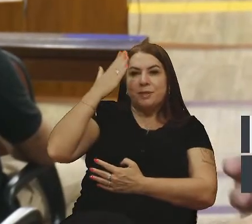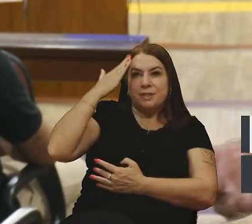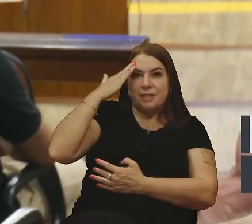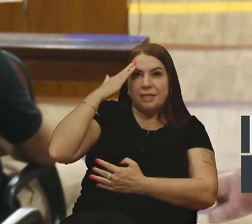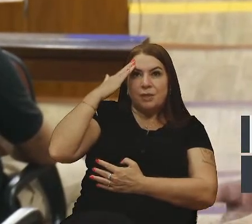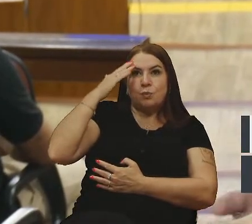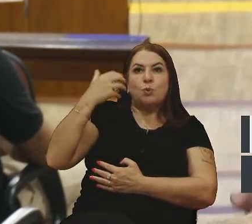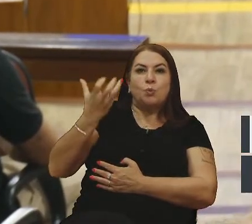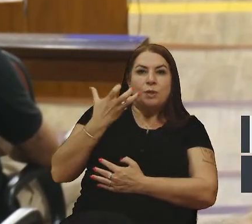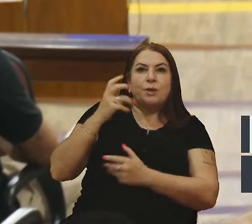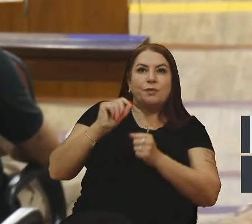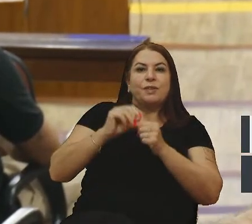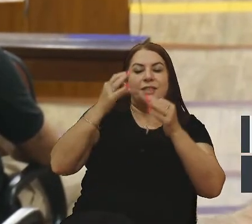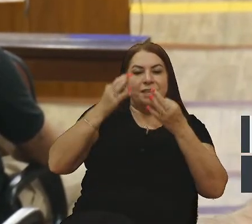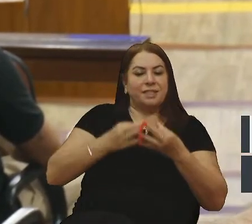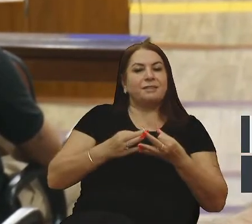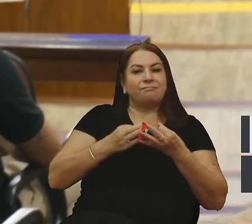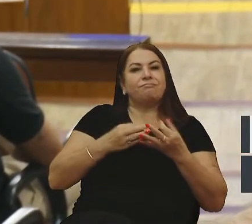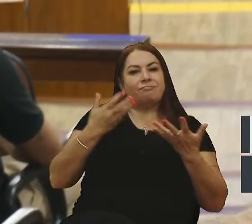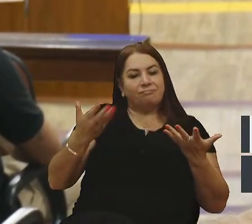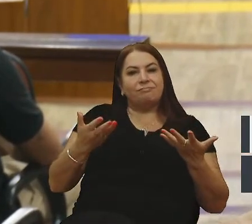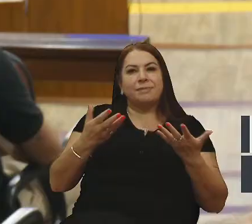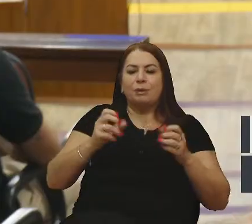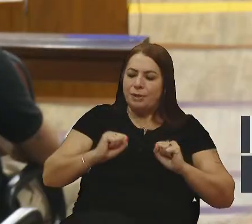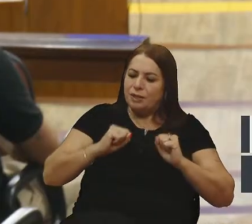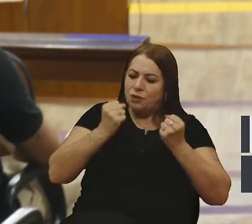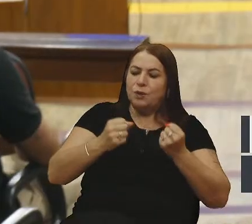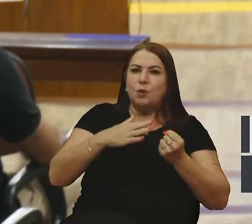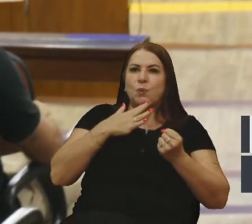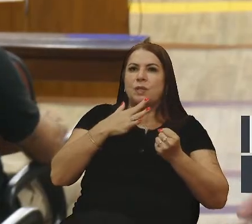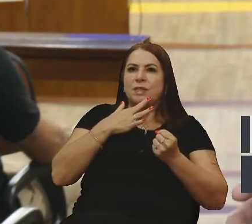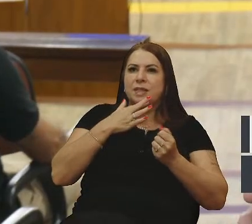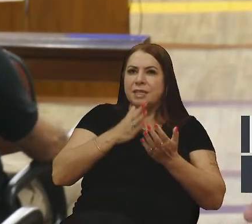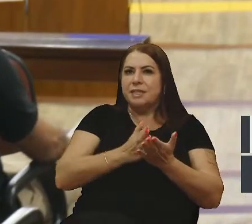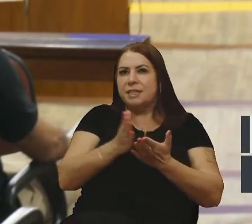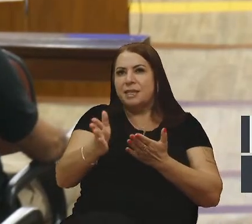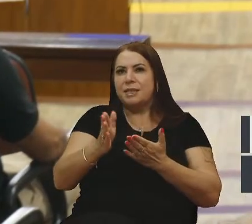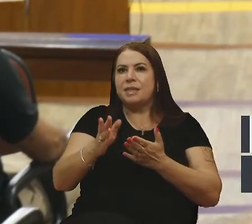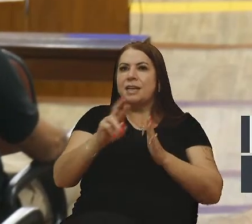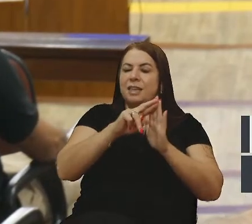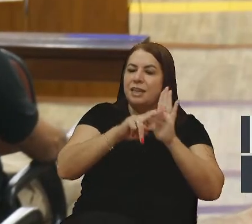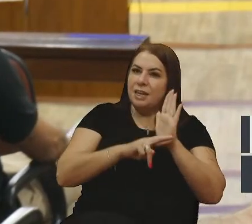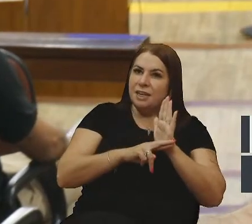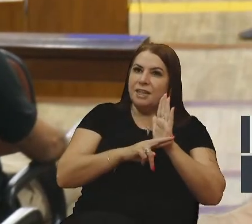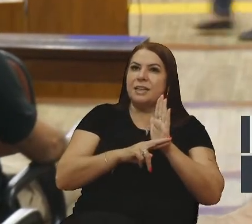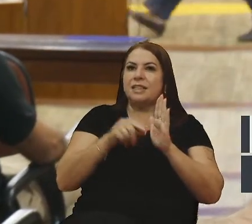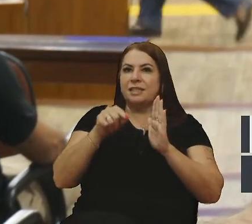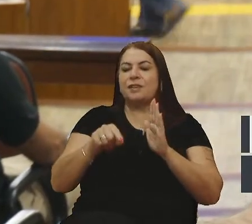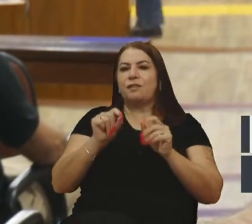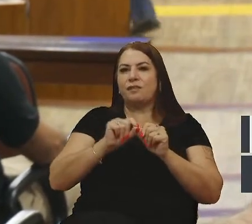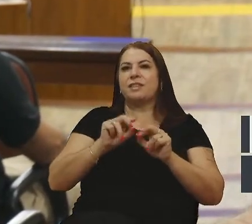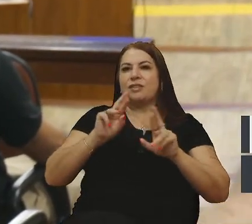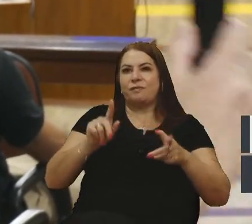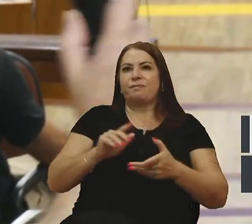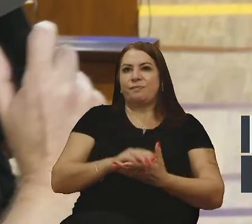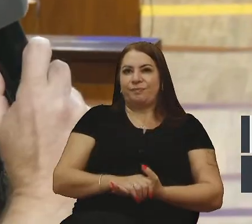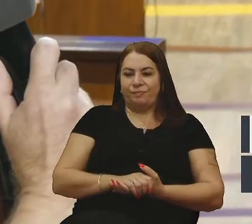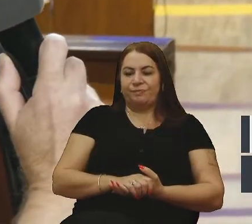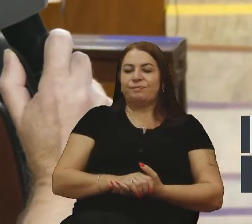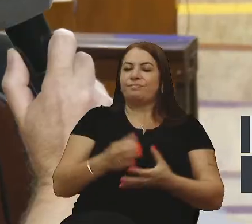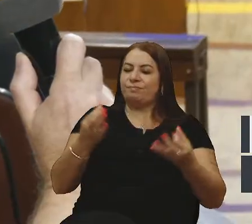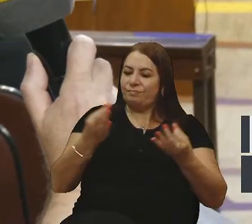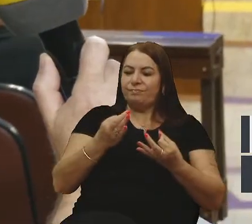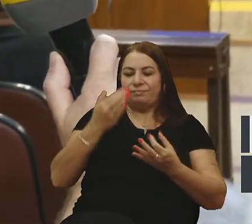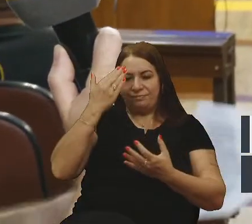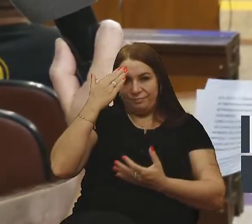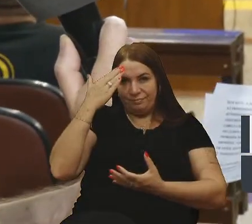quanto eu quero fazer dar certo. Então, se dedicar e conhecer bem o segmento, conhecer bem a regra do seu jogo, vai fazer bastante diferença. Perfeito, Alex.